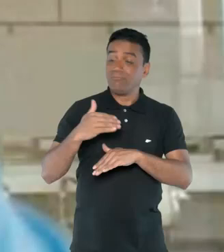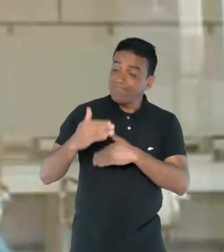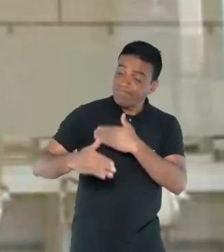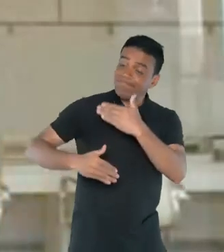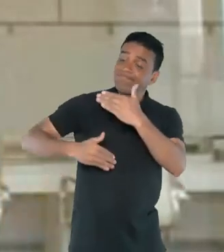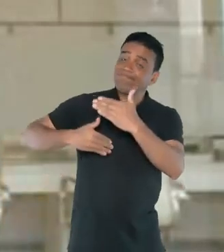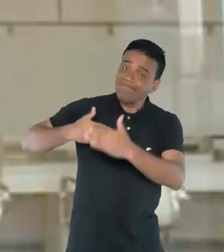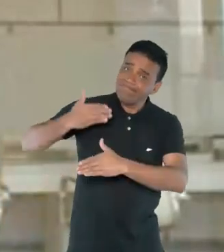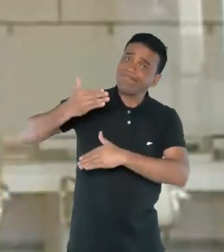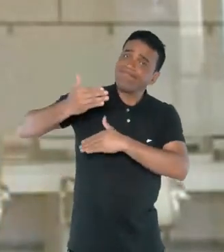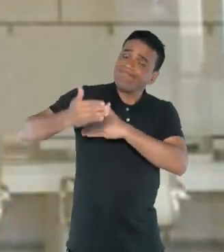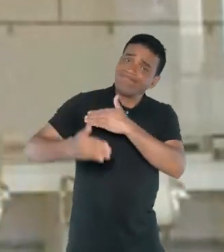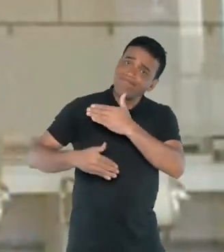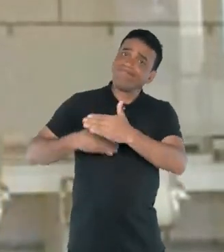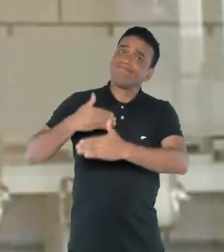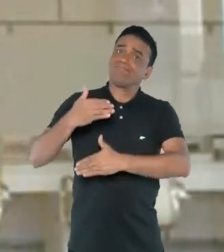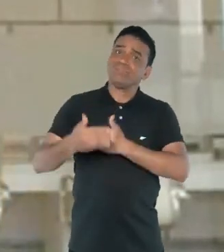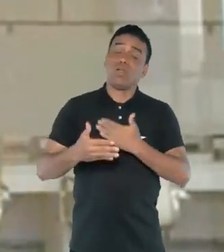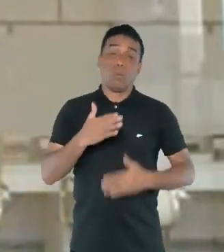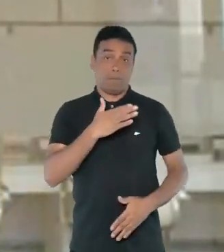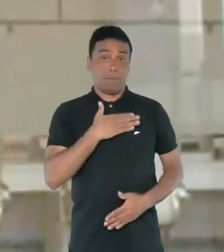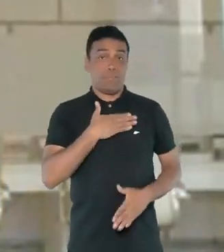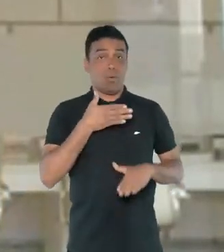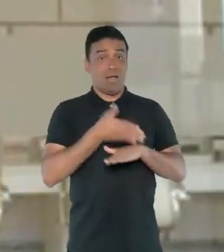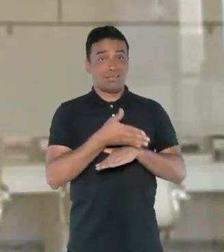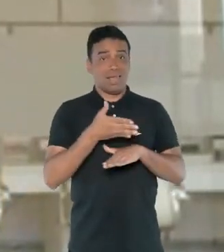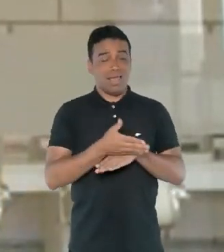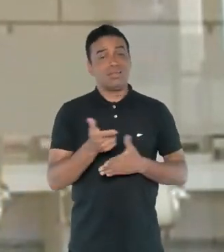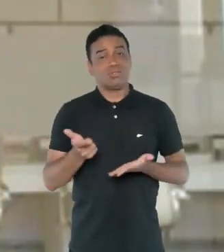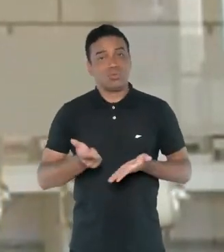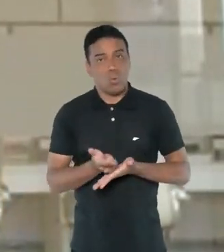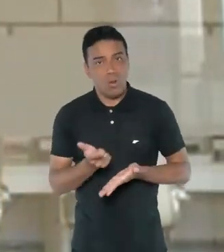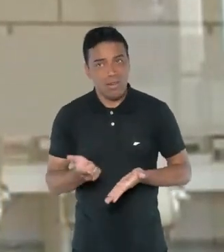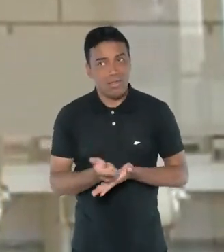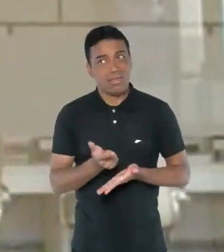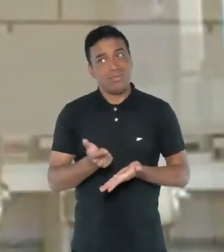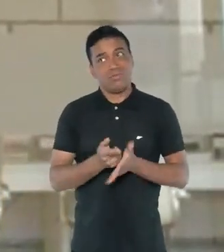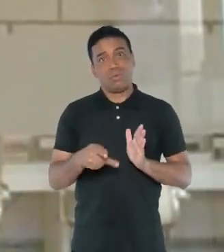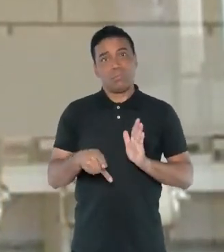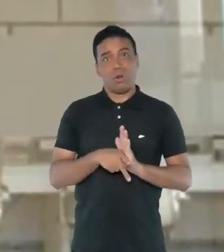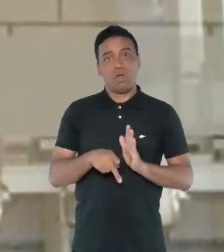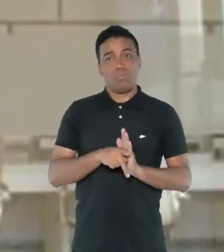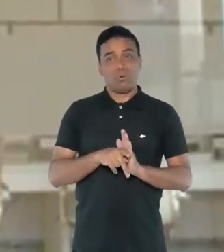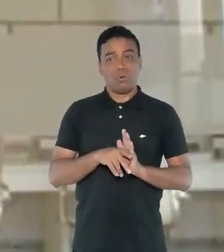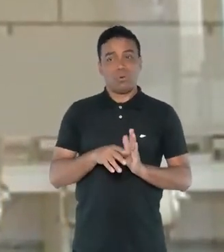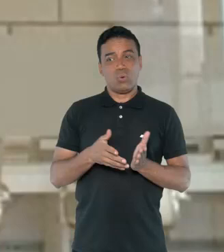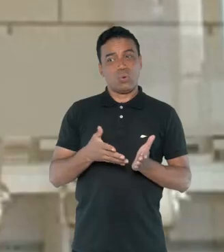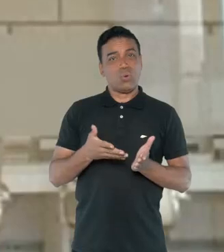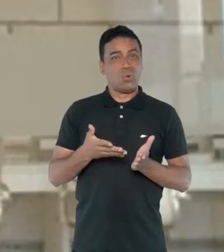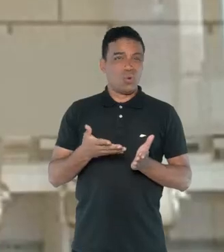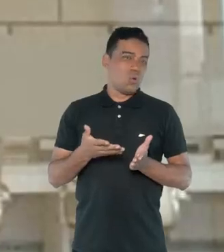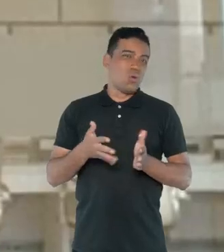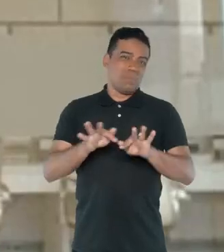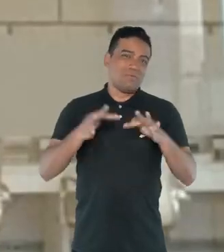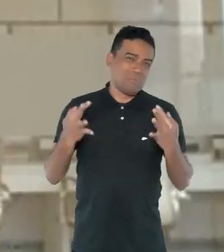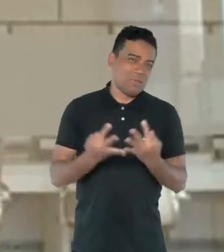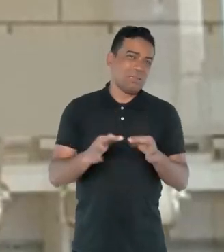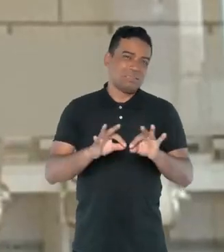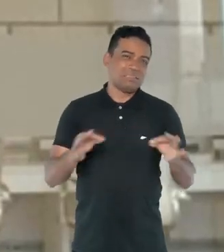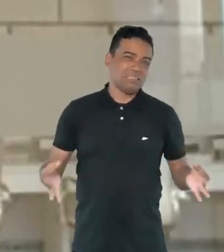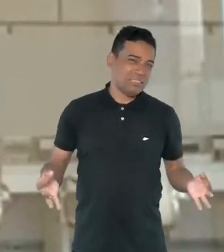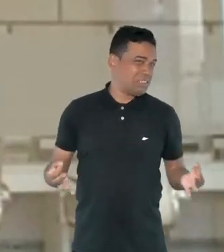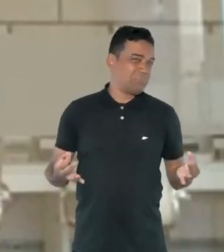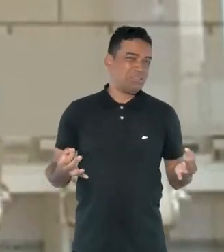gradual, assim, né? O meu acesso ao livro, devido à minha condição, ele foi modesto,